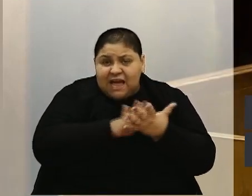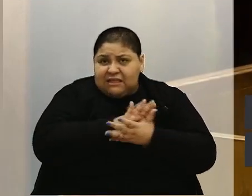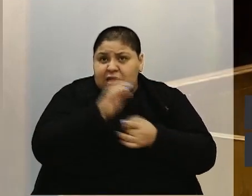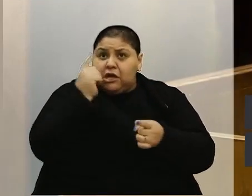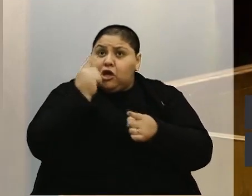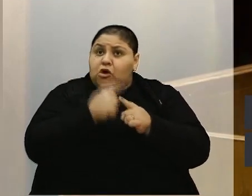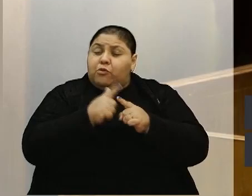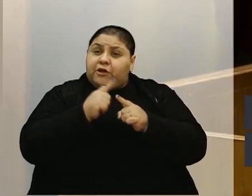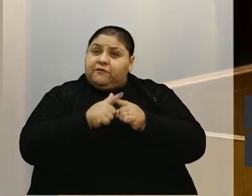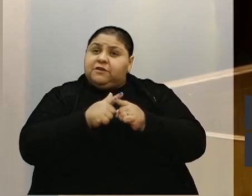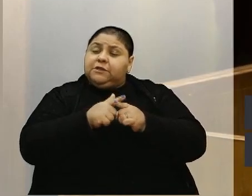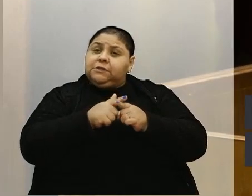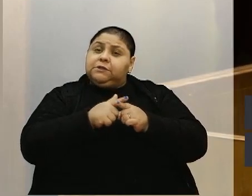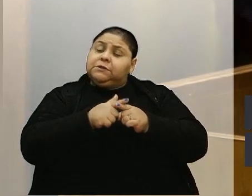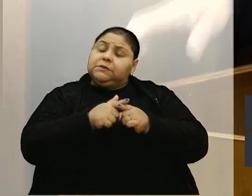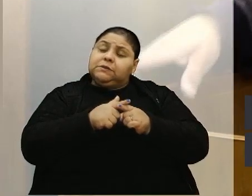colocado